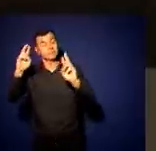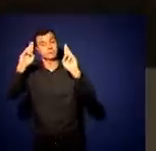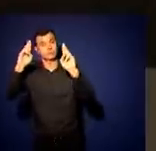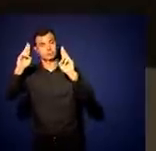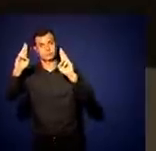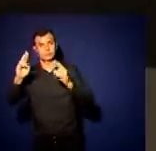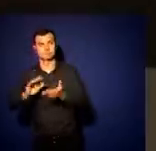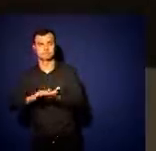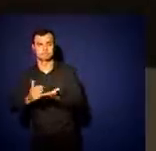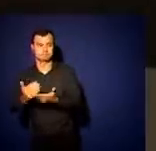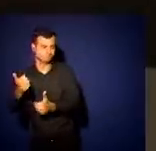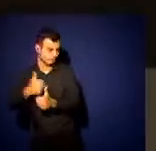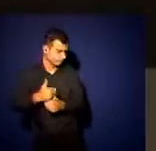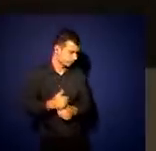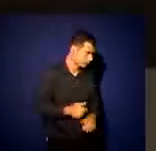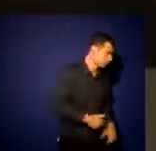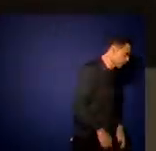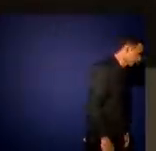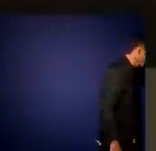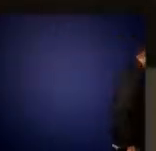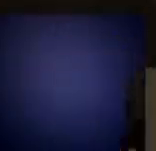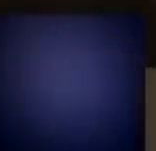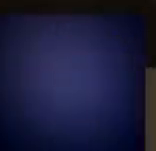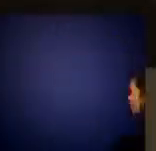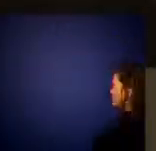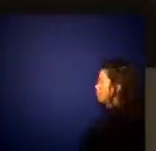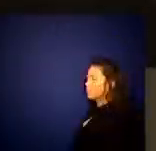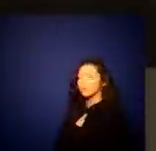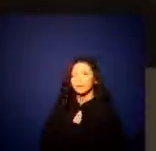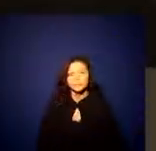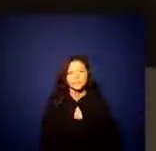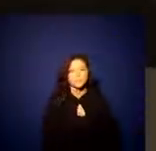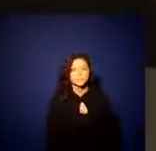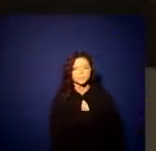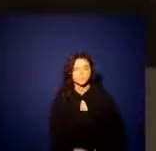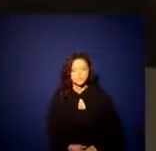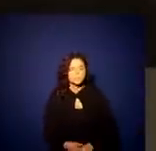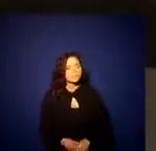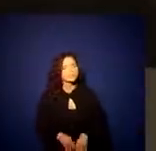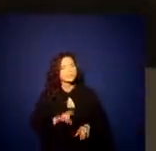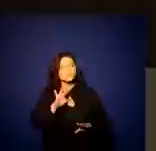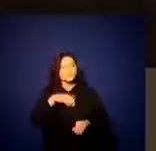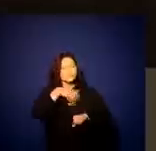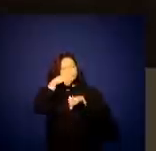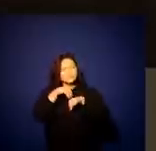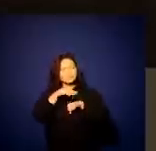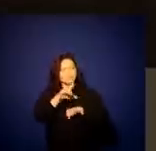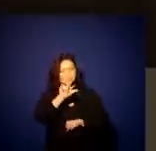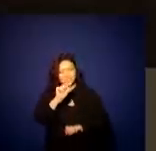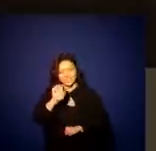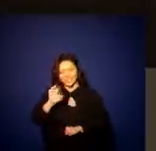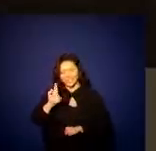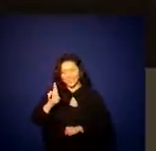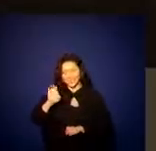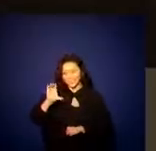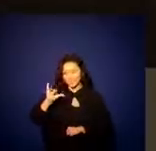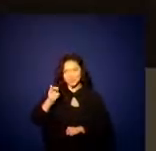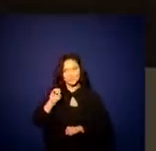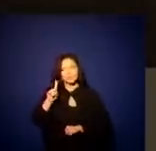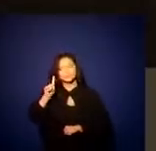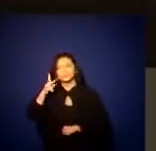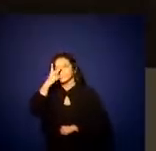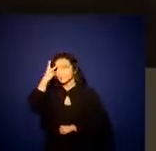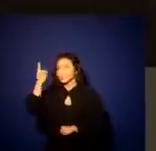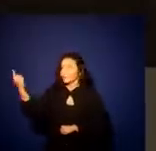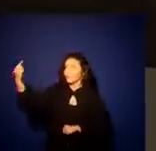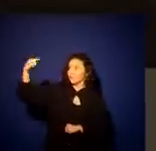na parte de fluxo só um comentário adicional que eu achei muito interessante colar Edson falou o investidor estrangeiro que tá vindo para